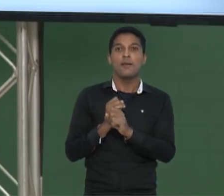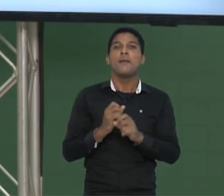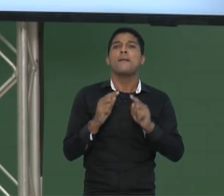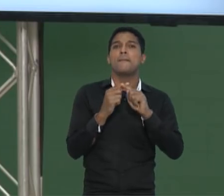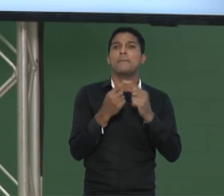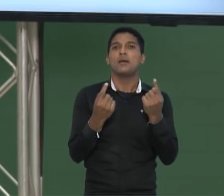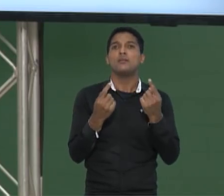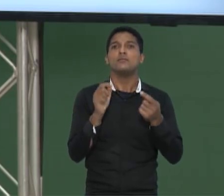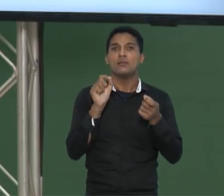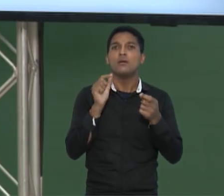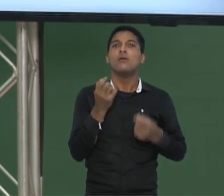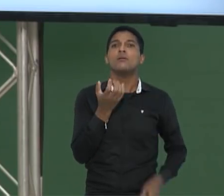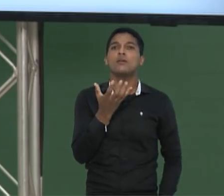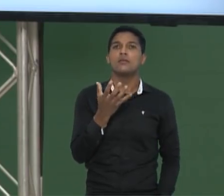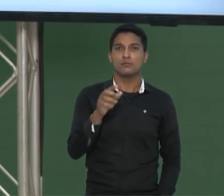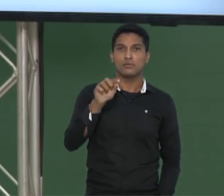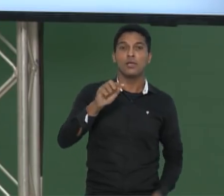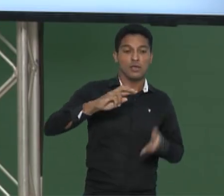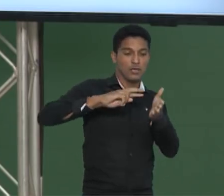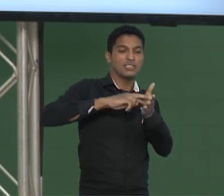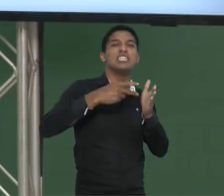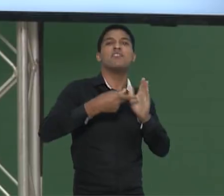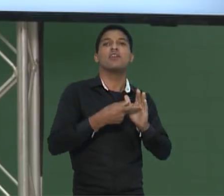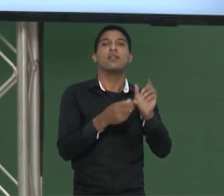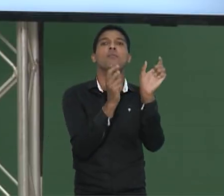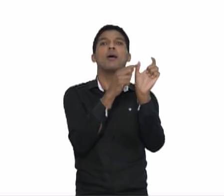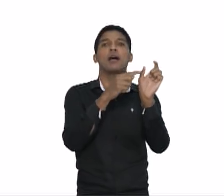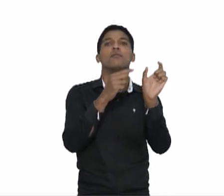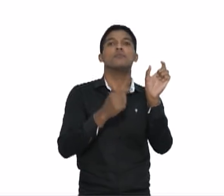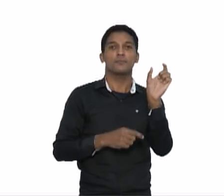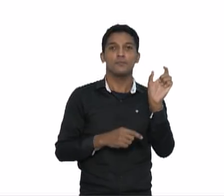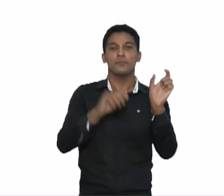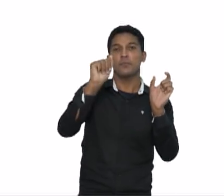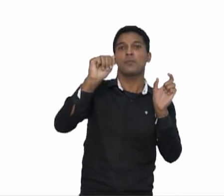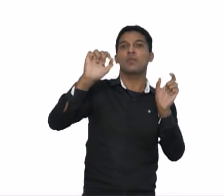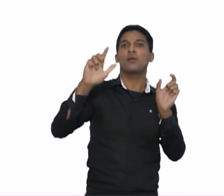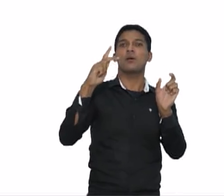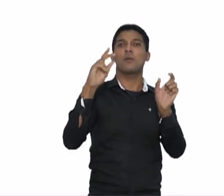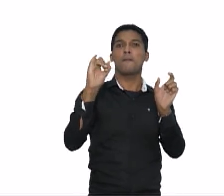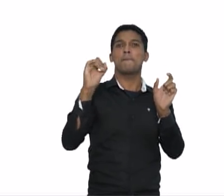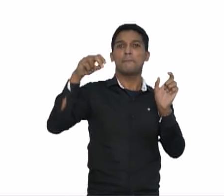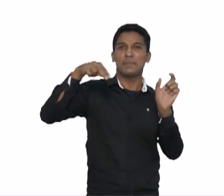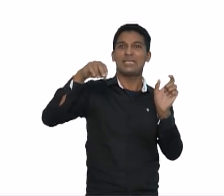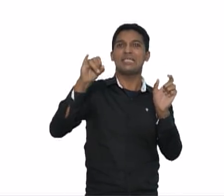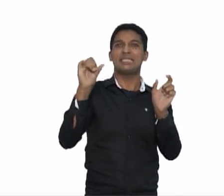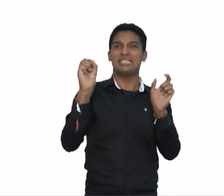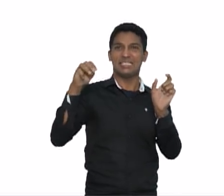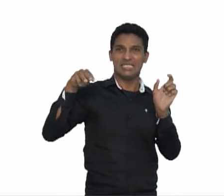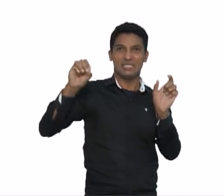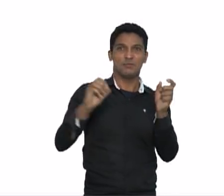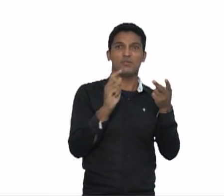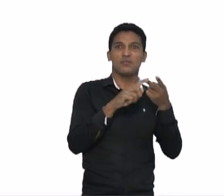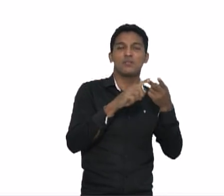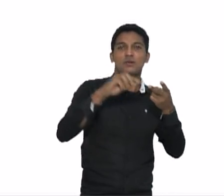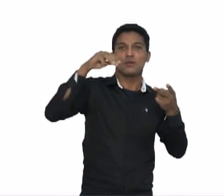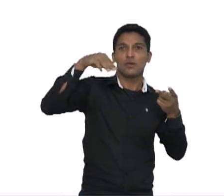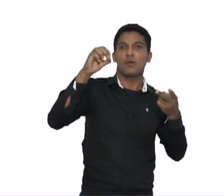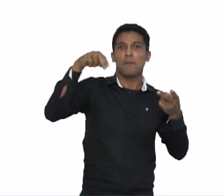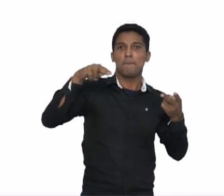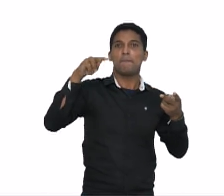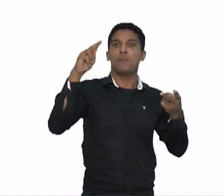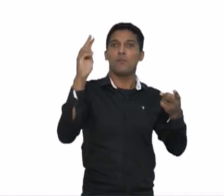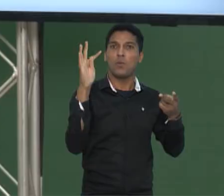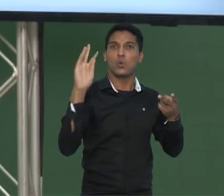o significado dos seguintes termos: alpinismo, montanhismo e